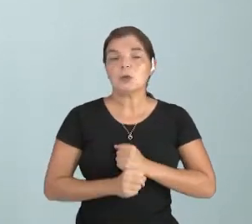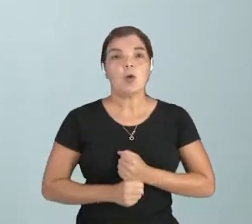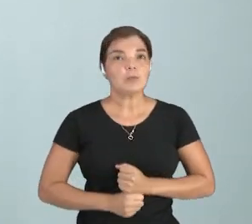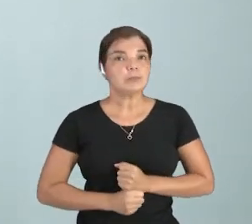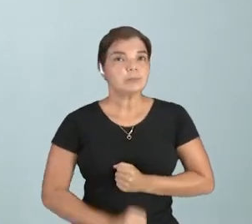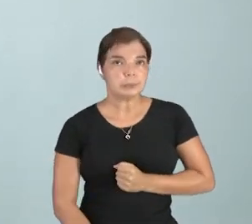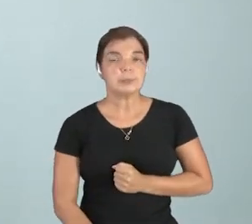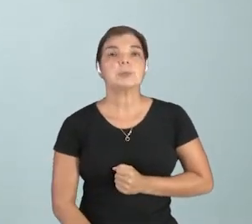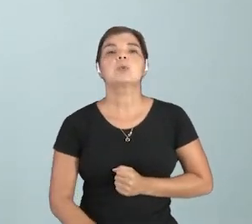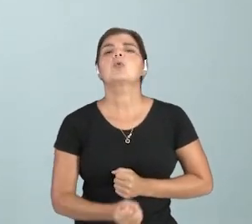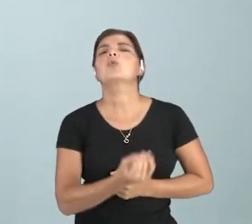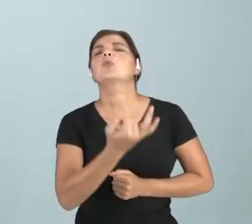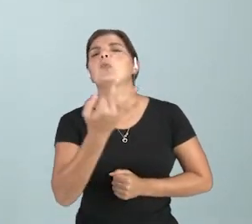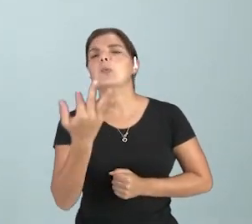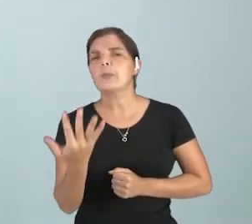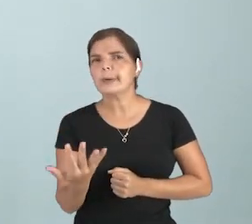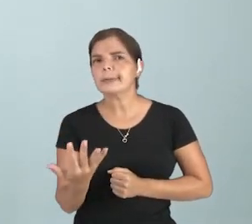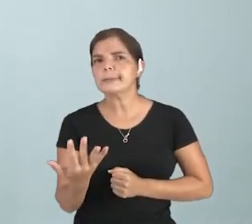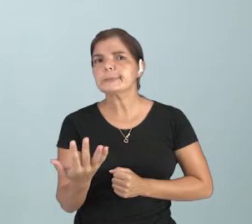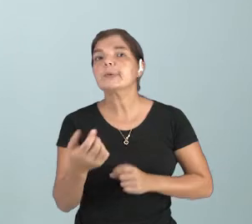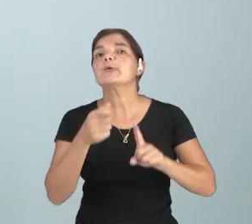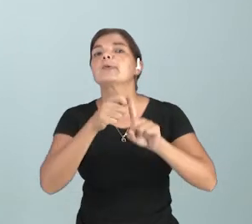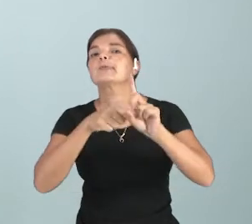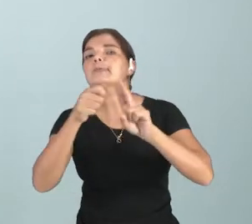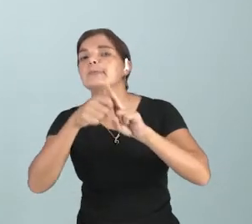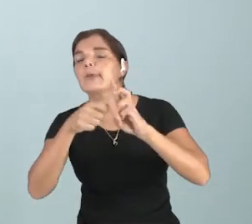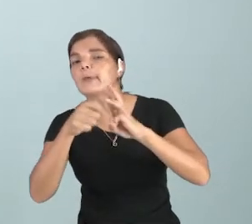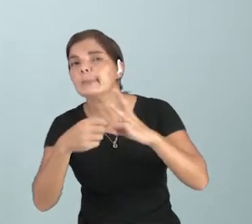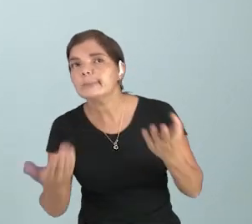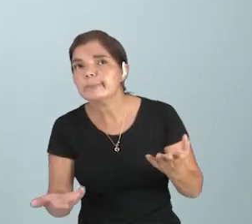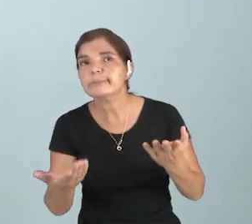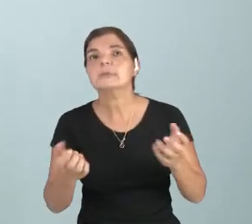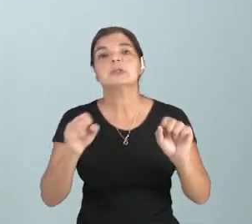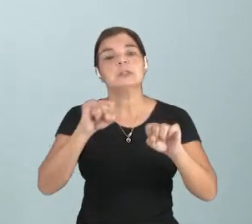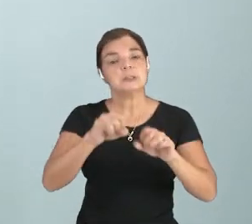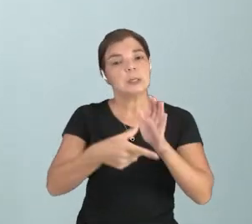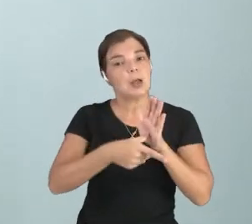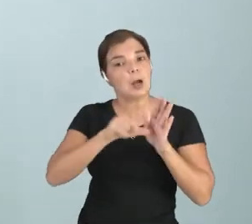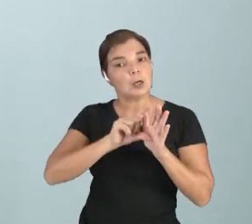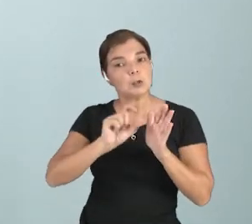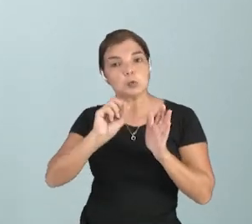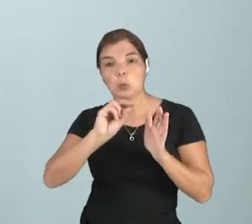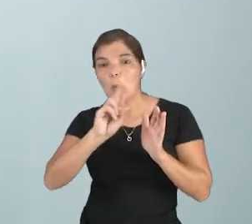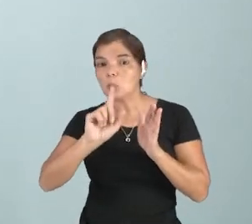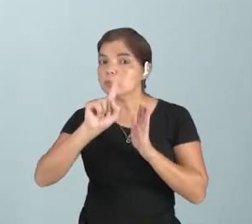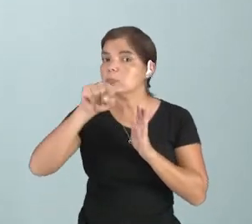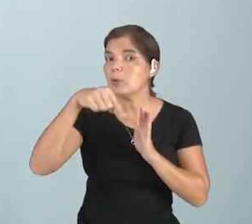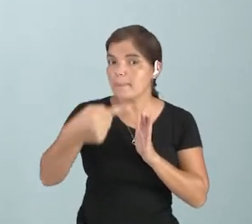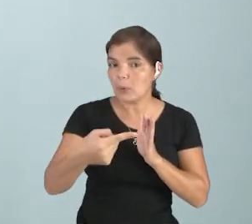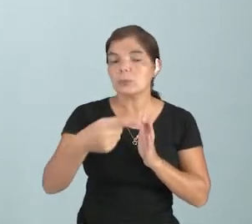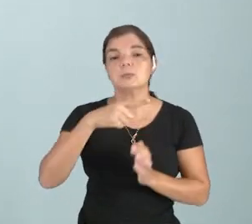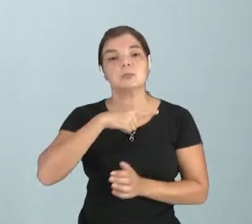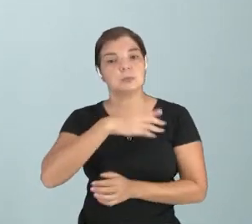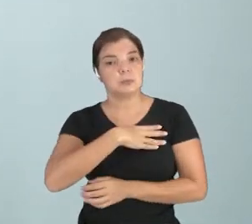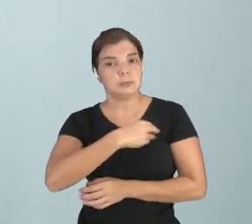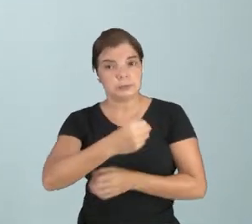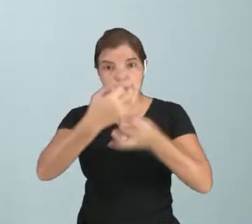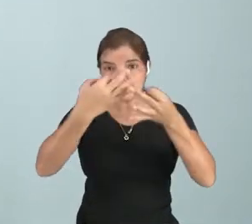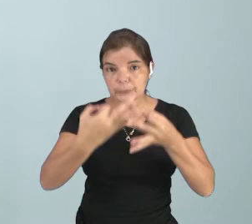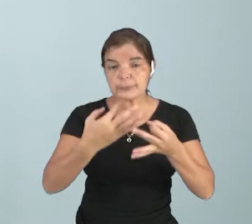mulheres, né? Quantos, em que trimestre, se foi antes ou depois de ter os filhos. Certo, pessoal?